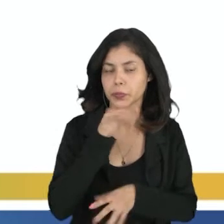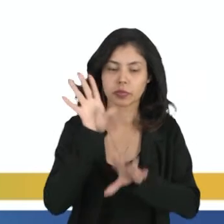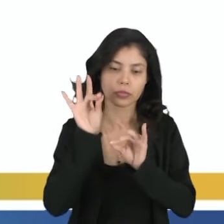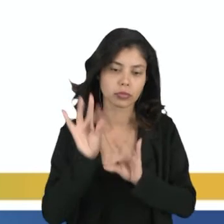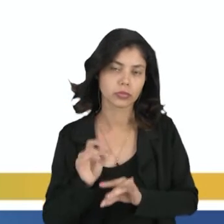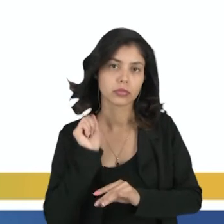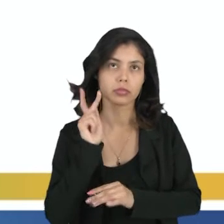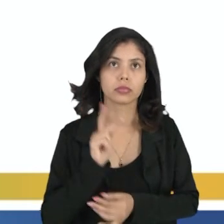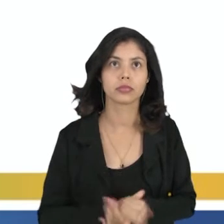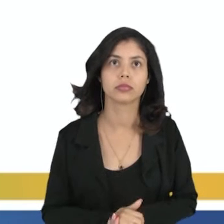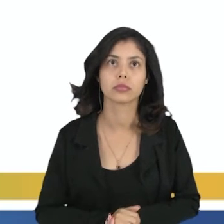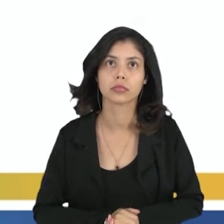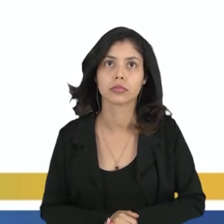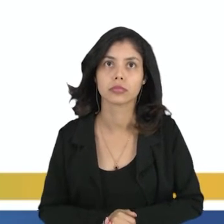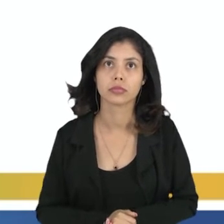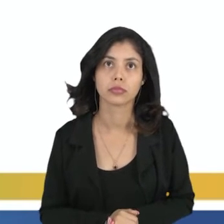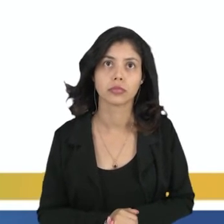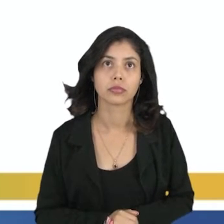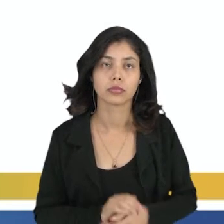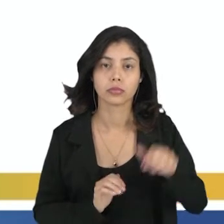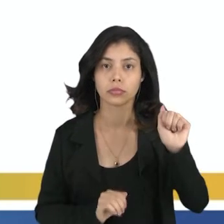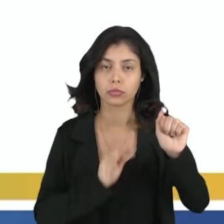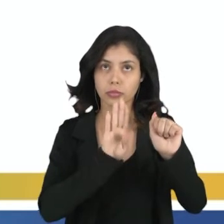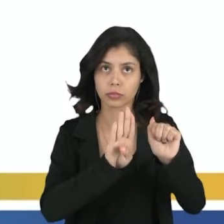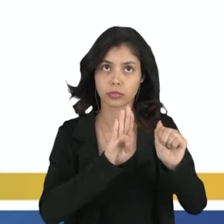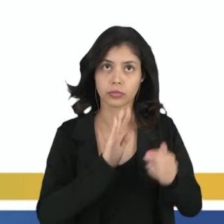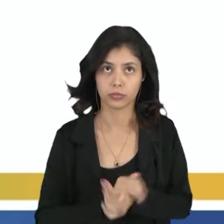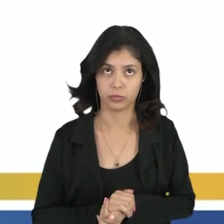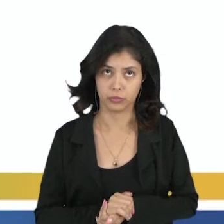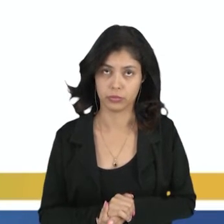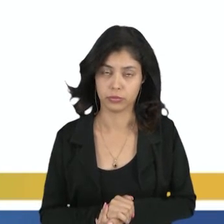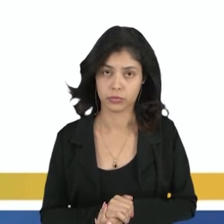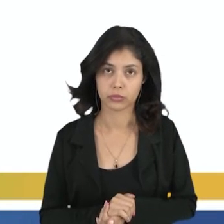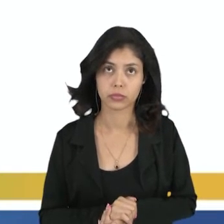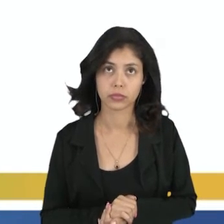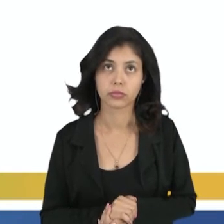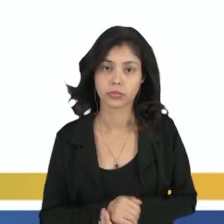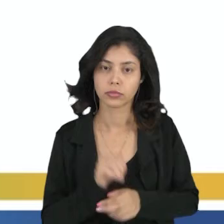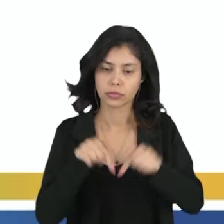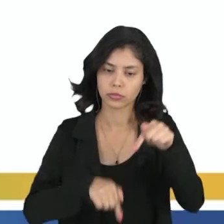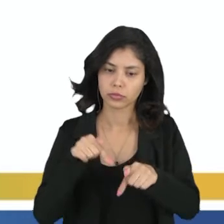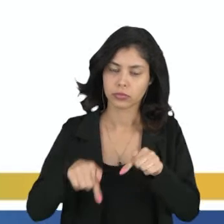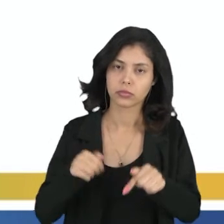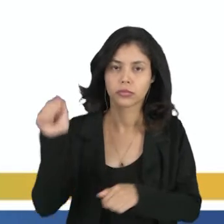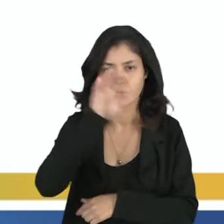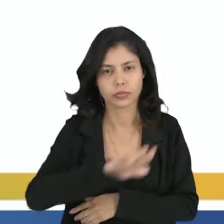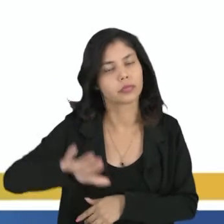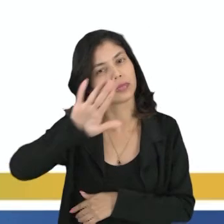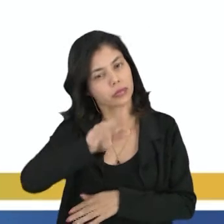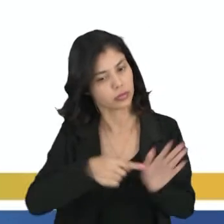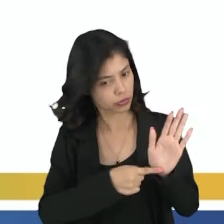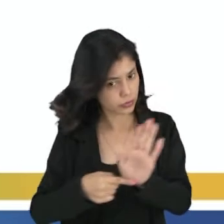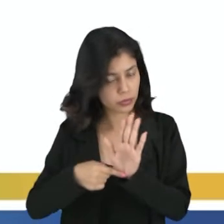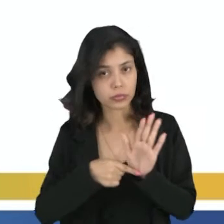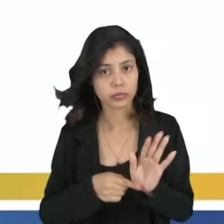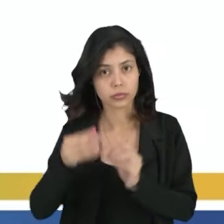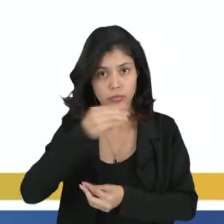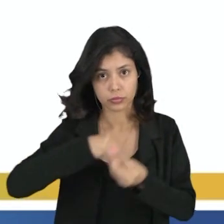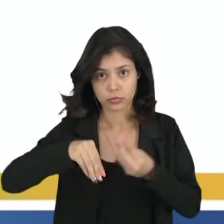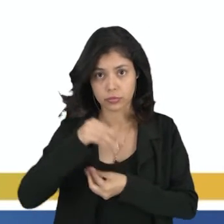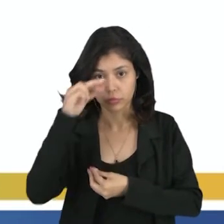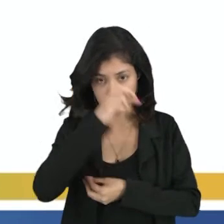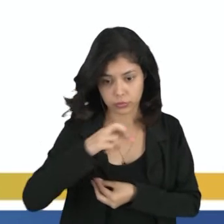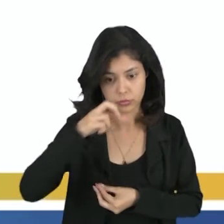uma delas, ok? E aqui nós temos a equação química de forma geral, que representa uma reação